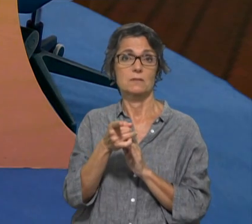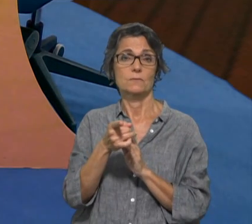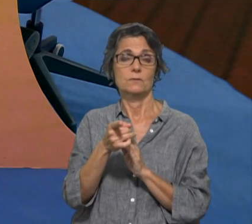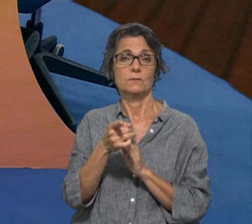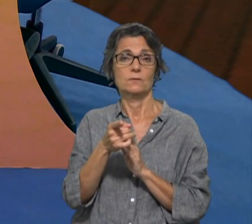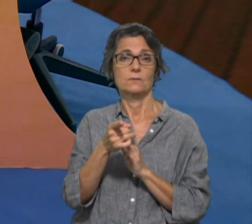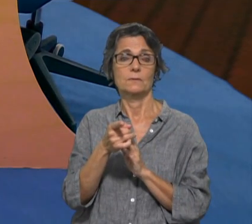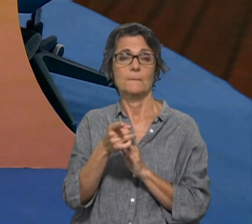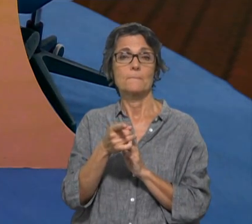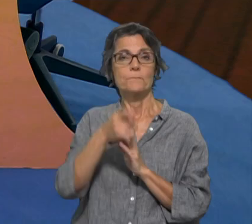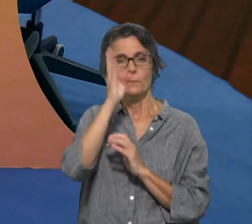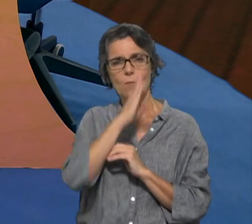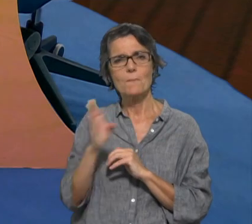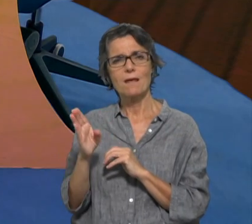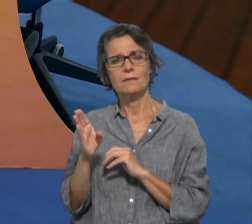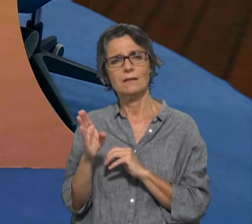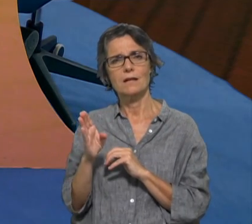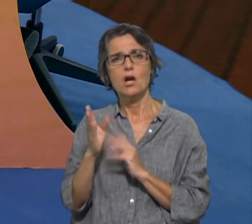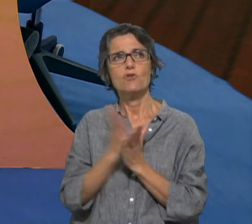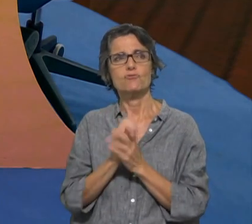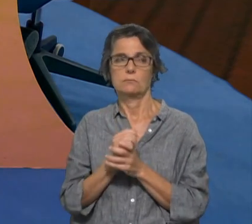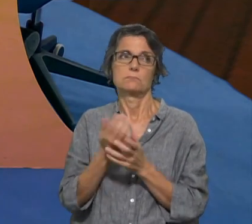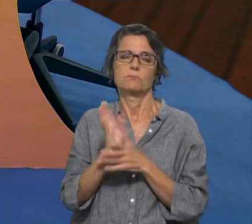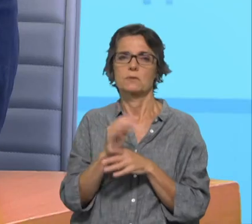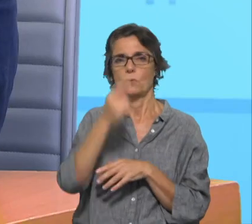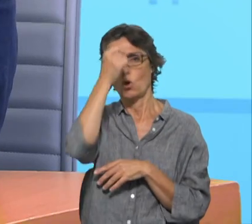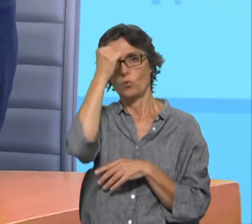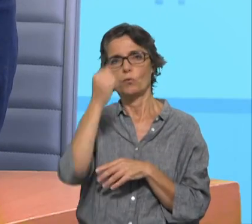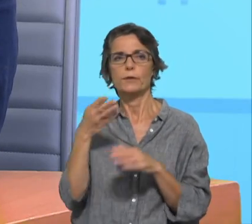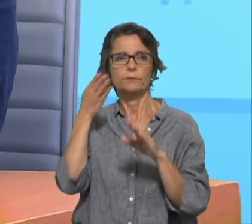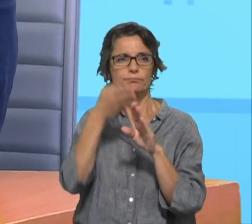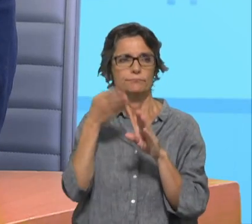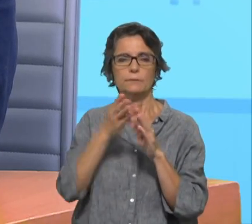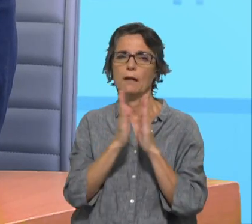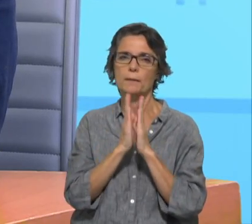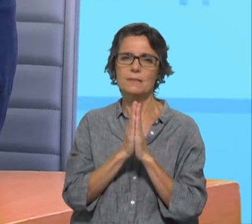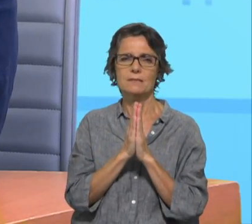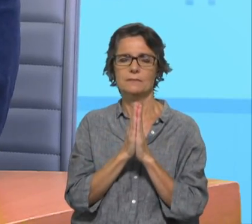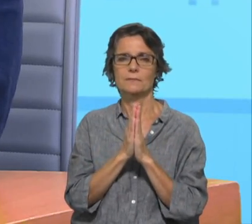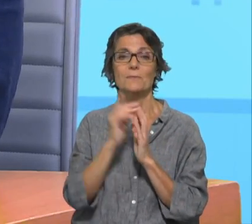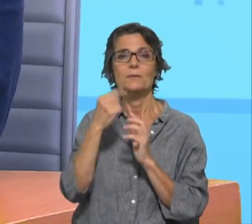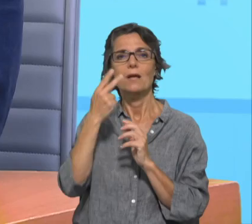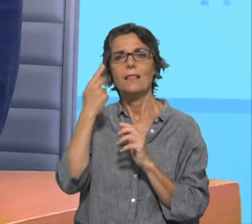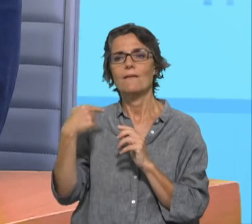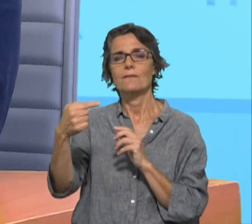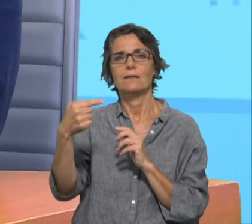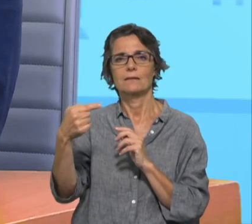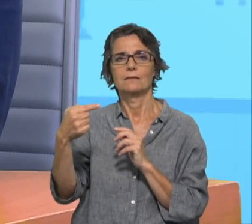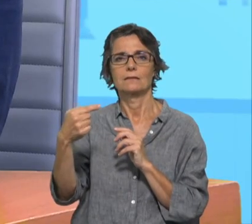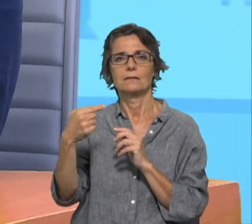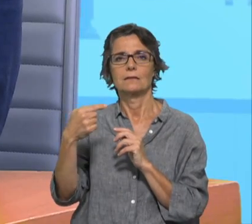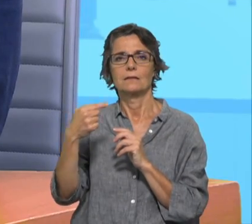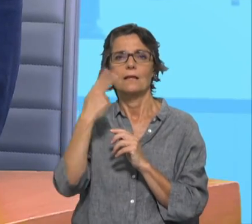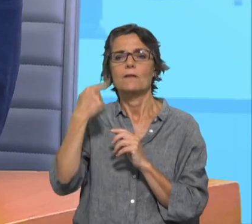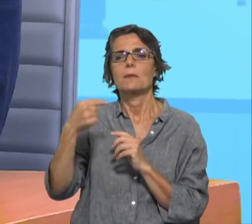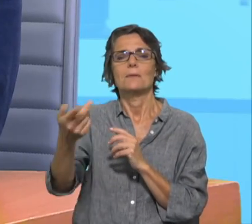enfim, no ritualismo, no ir à missa só por causa do preceito, e mais do que a sua dimensão transformadora. Exatamente, porque é um texto